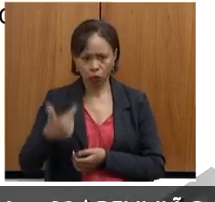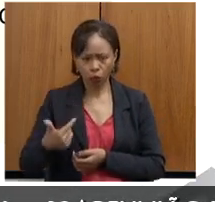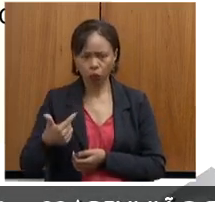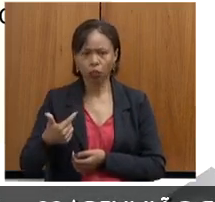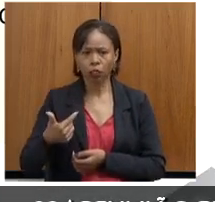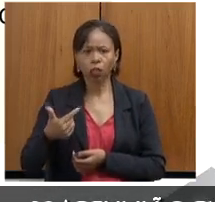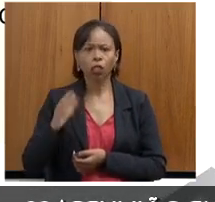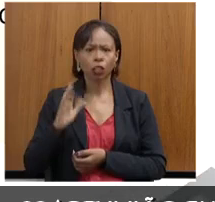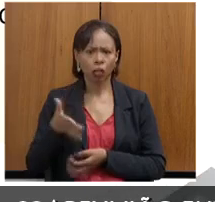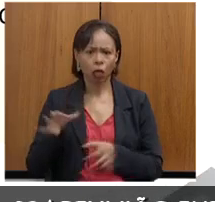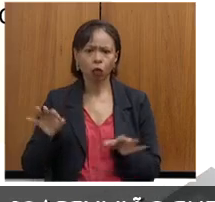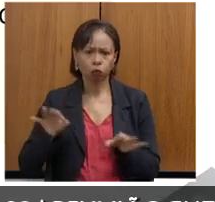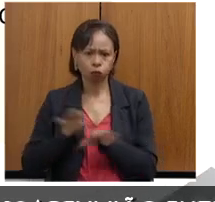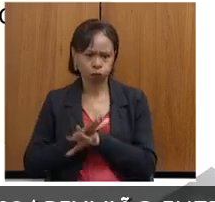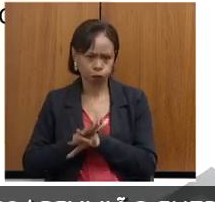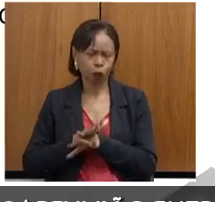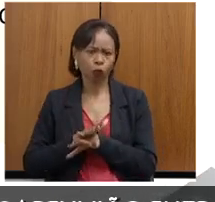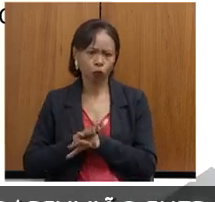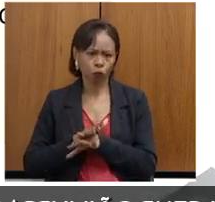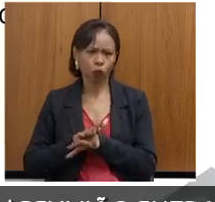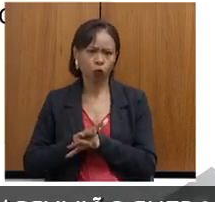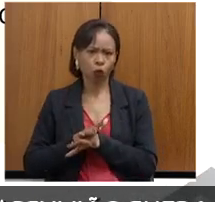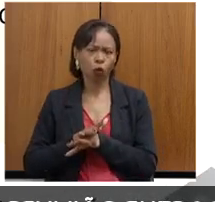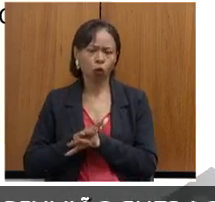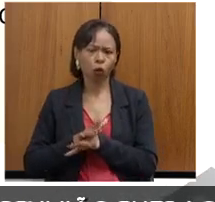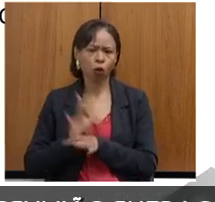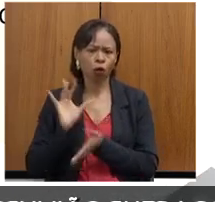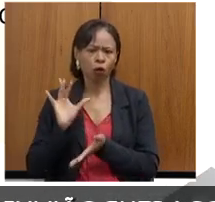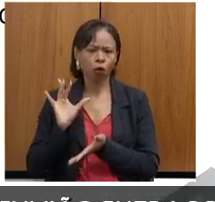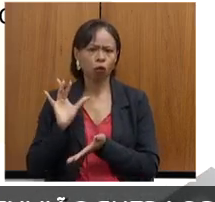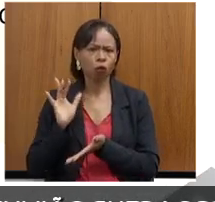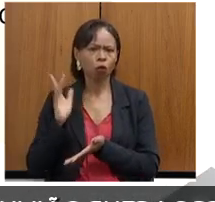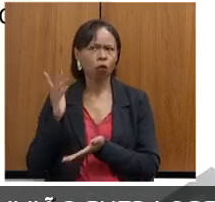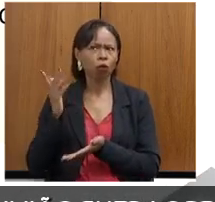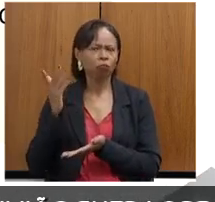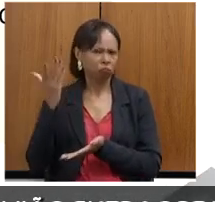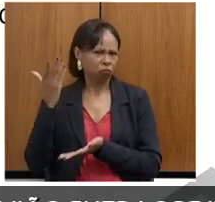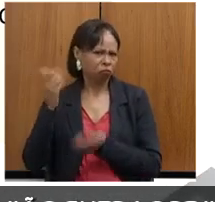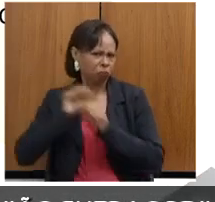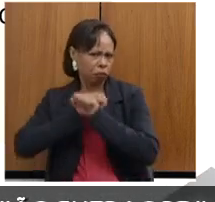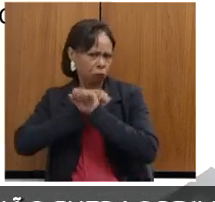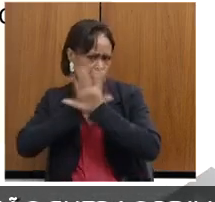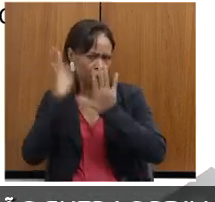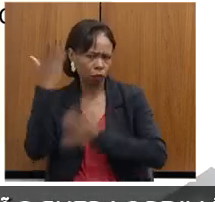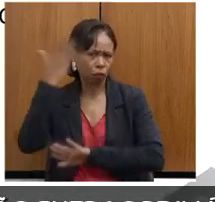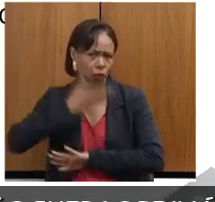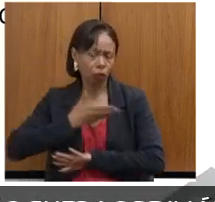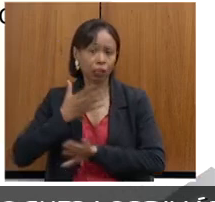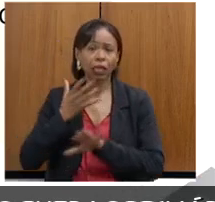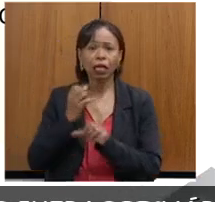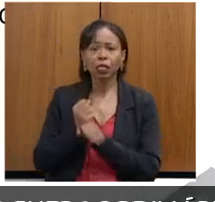3662 concluídos com elucidação o que equivale a 74 pontos